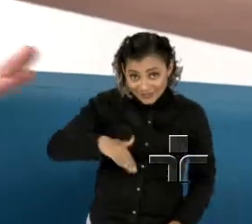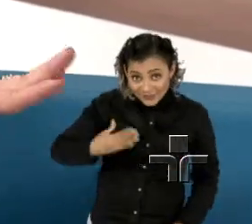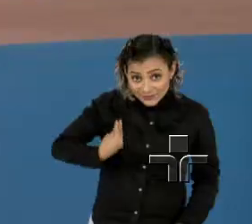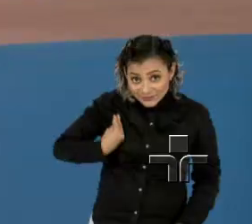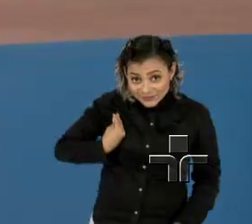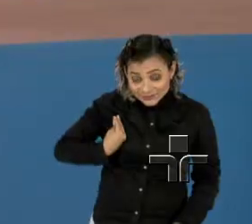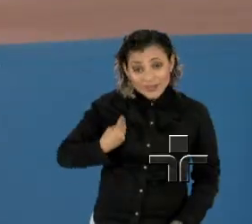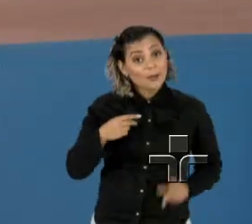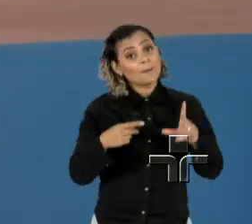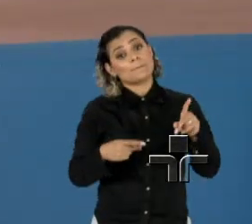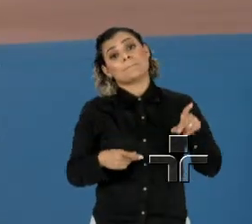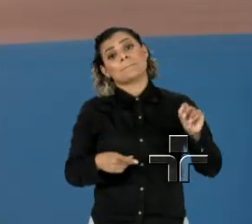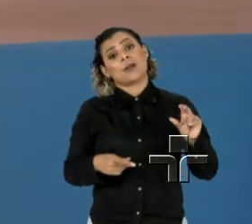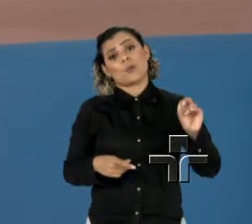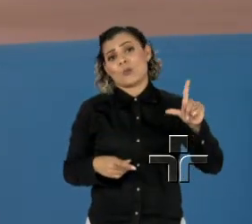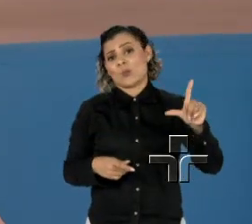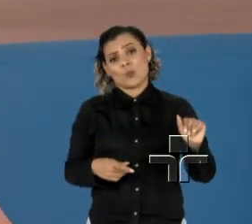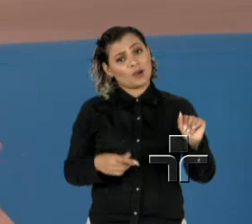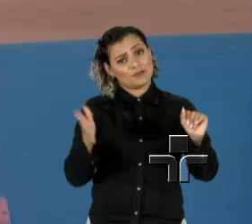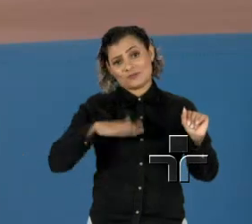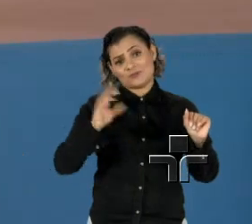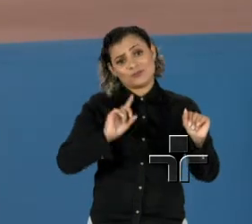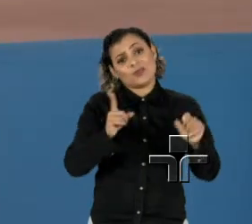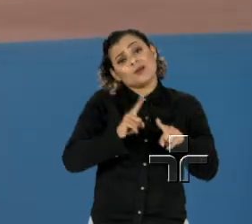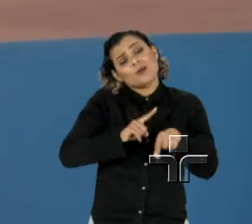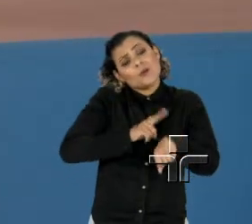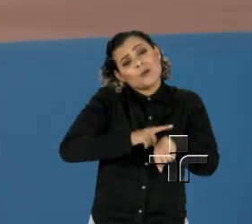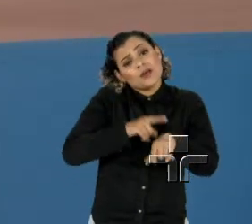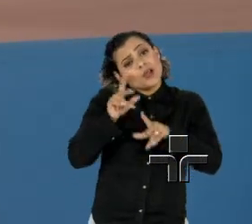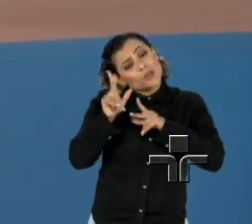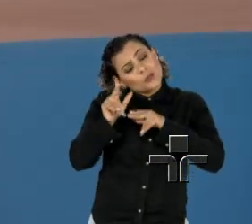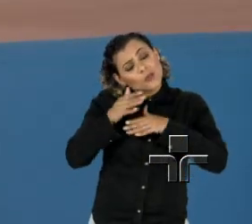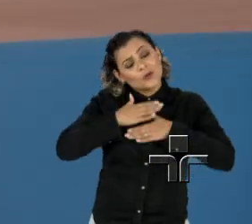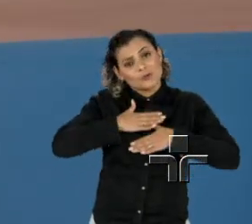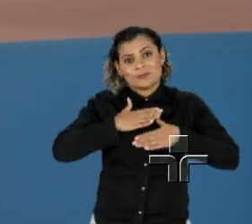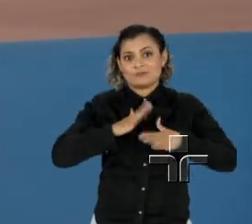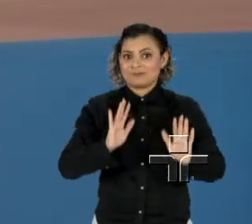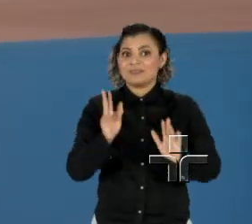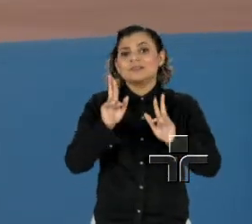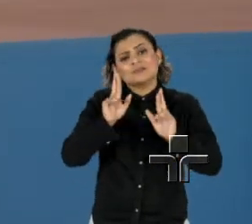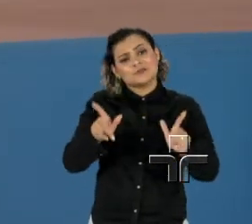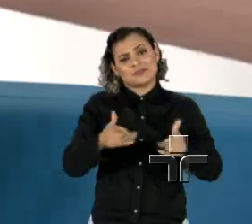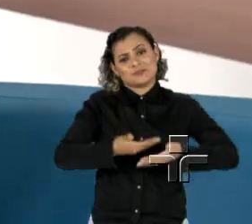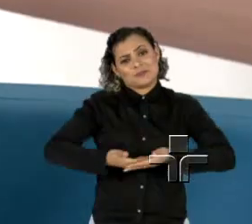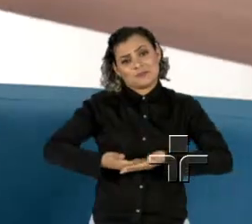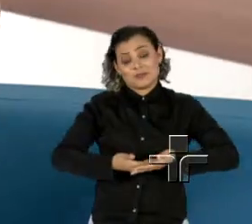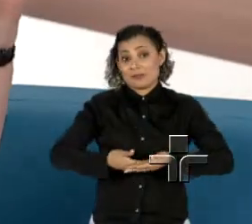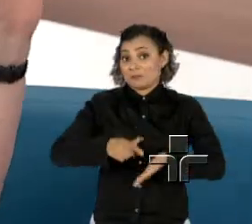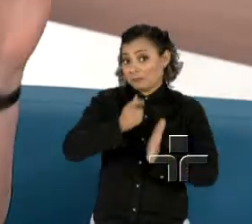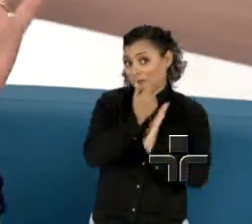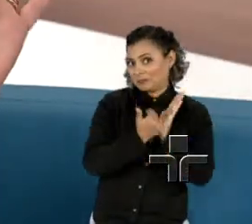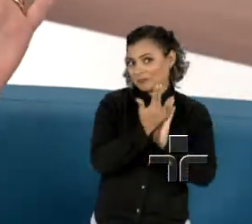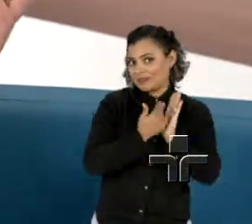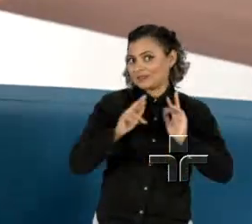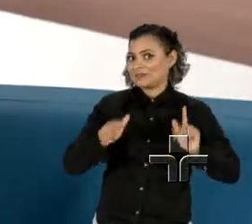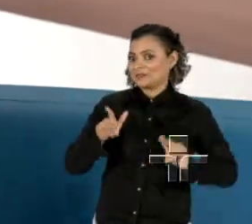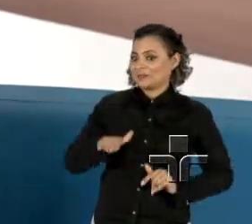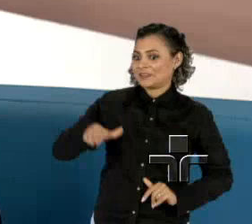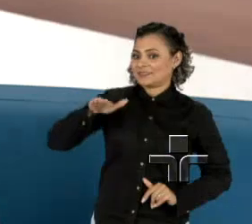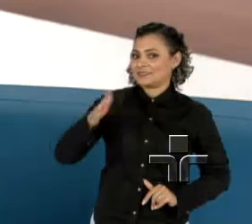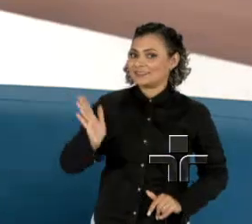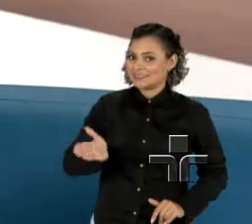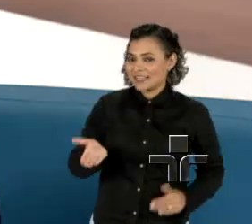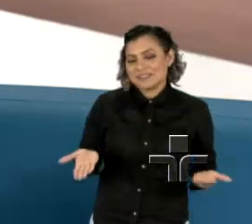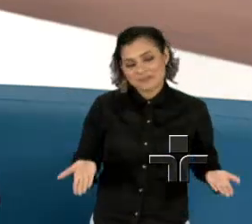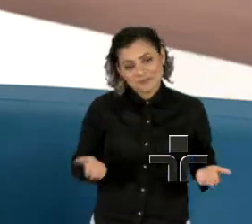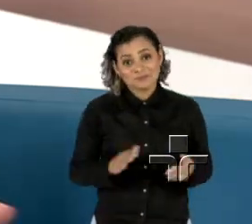Sim, a Paola não veio. É, a Paola é o horário que dorme, né? É mais difícil, bebezinho. Ela ainda não está desenhando, assim, não, né? Não.